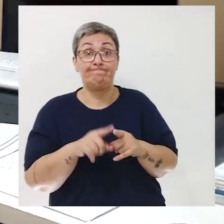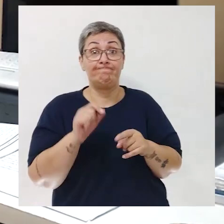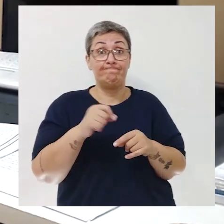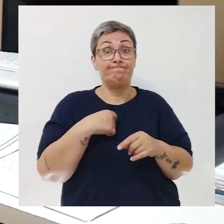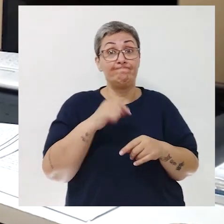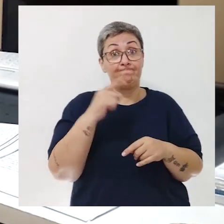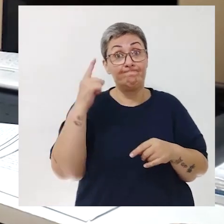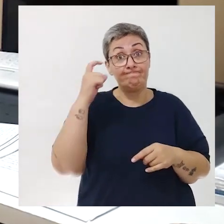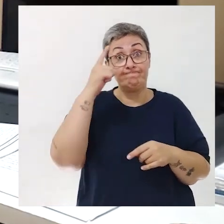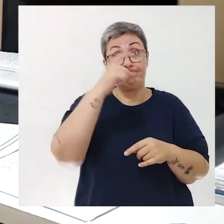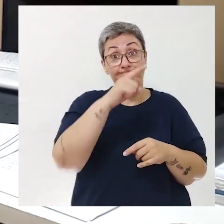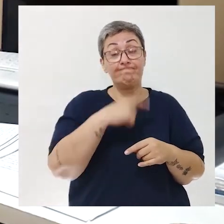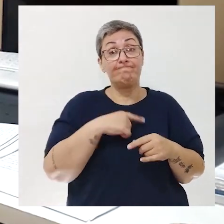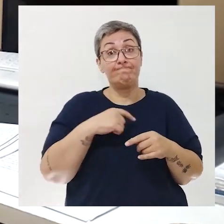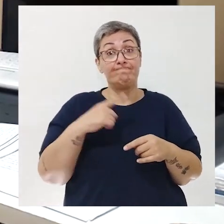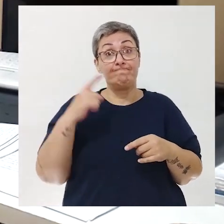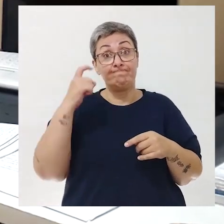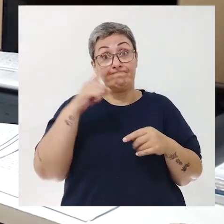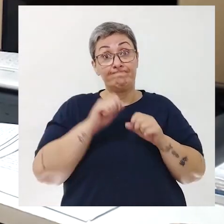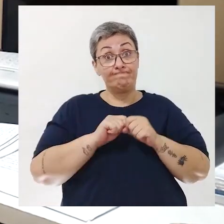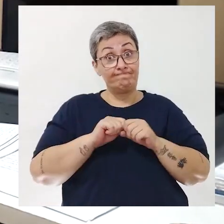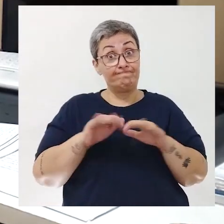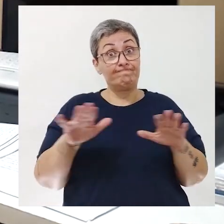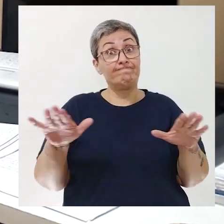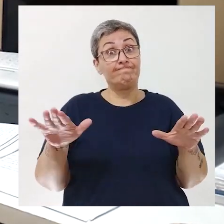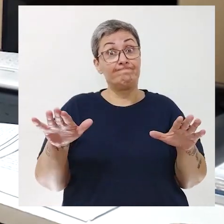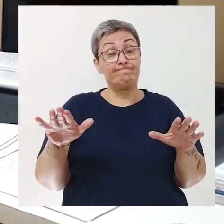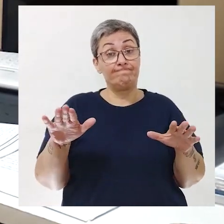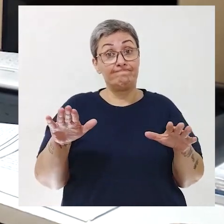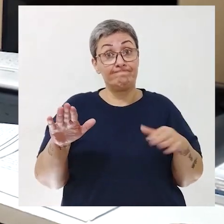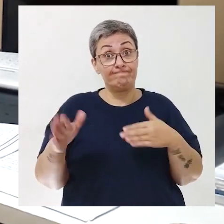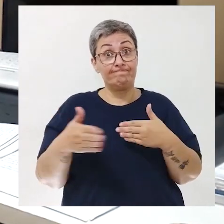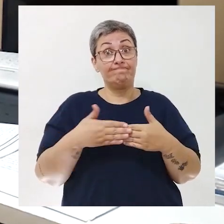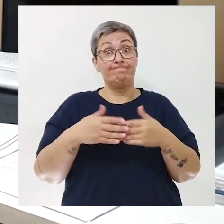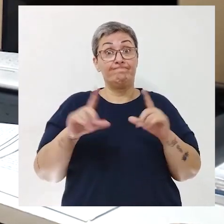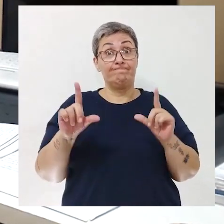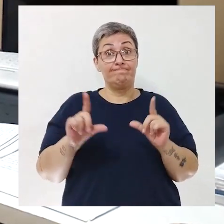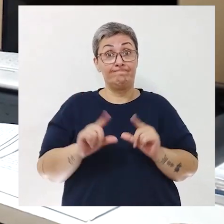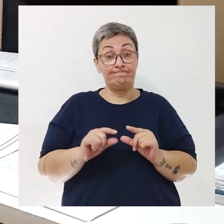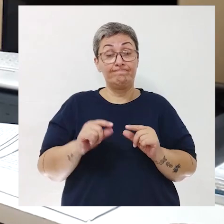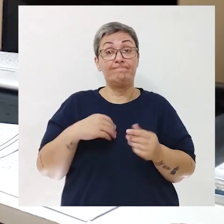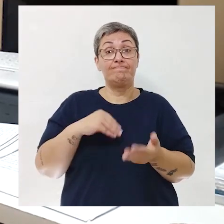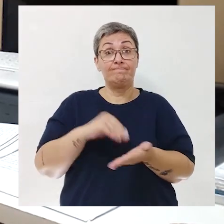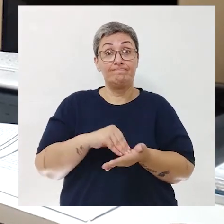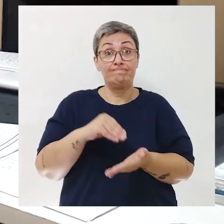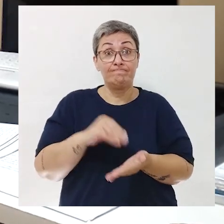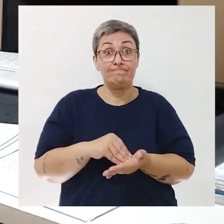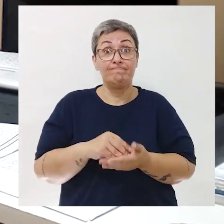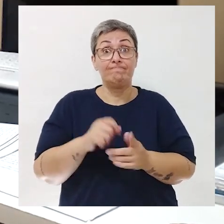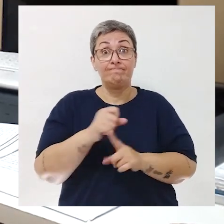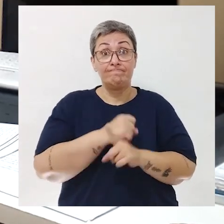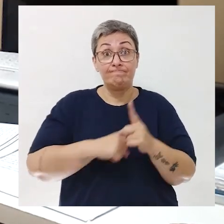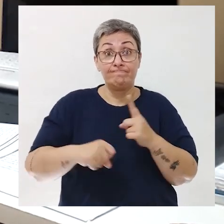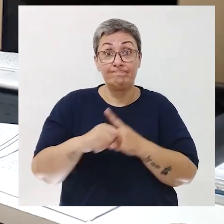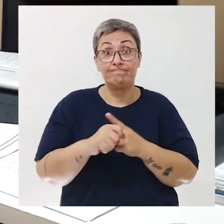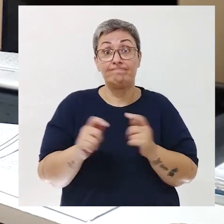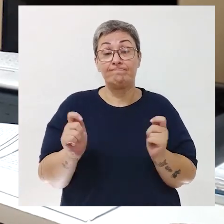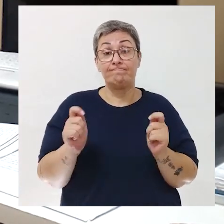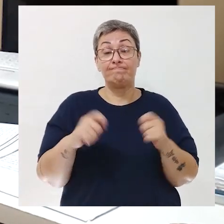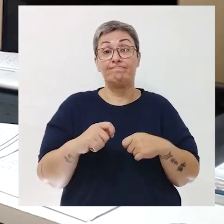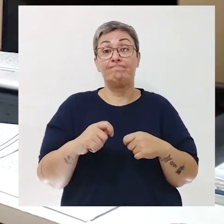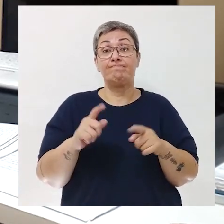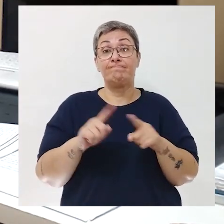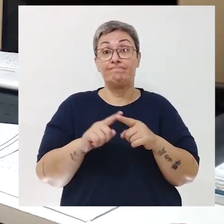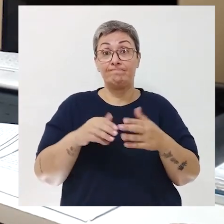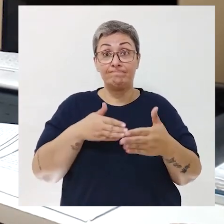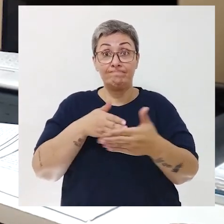Fazendo isso para dificultar o contágio, né? Portanto, a precariedade dessas condições sociais,